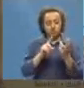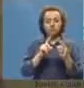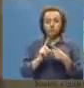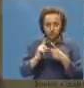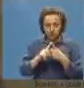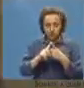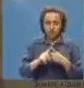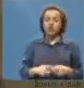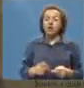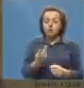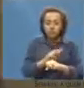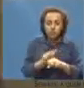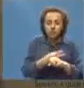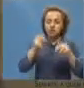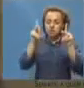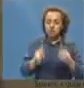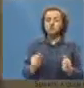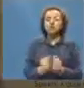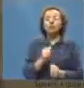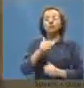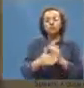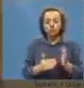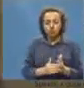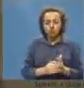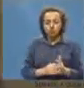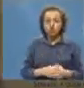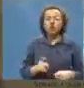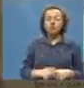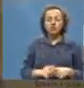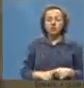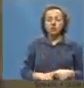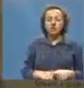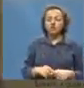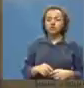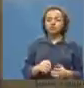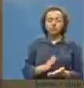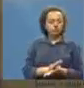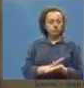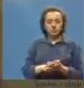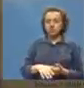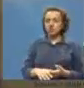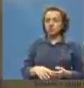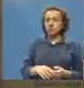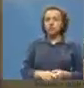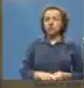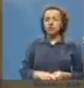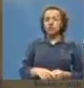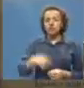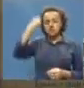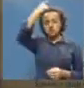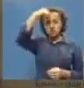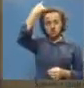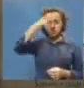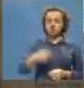qual ninguém verá o senhor a cura interior é absolutamente